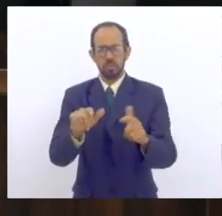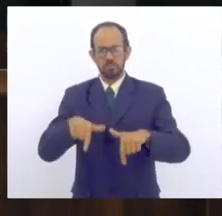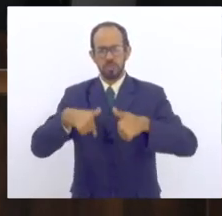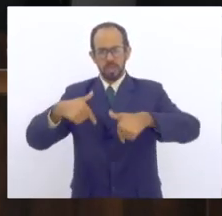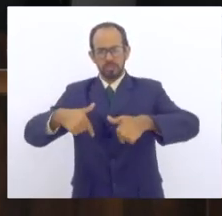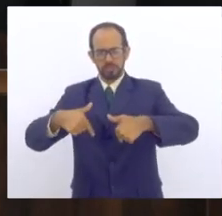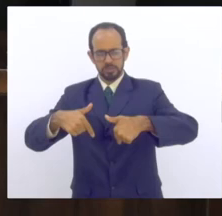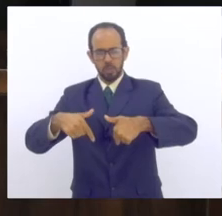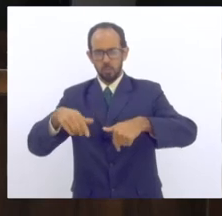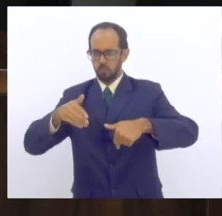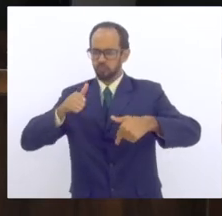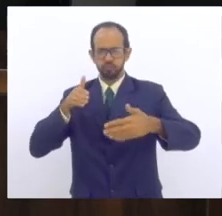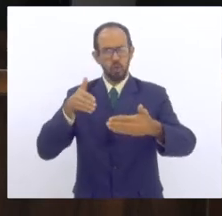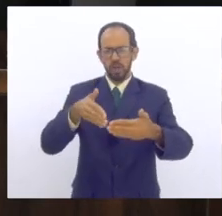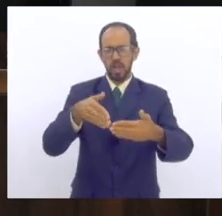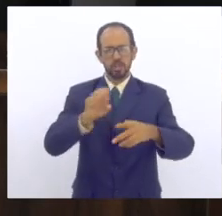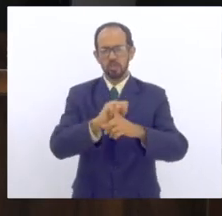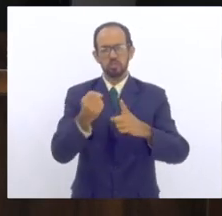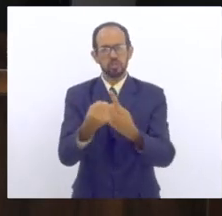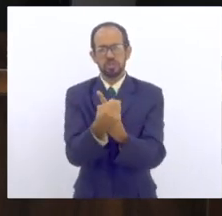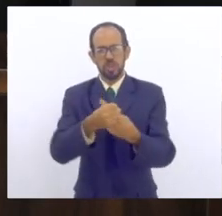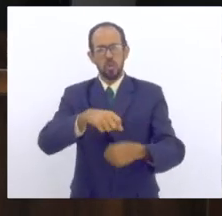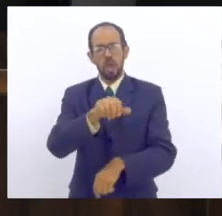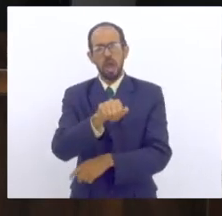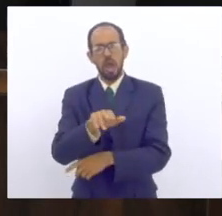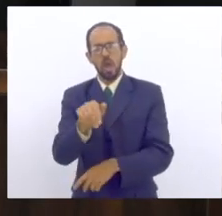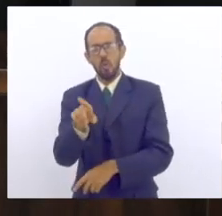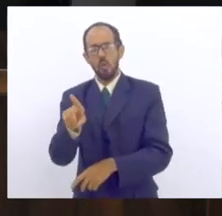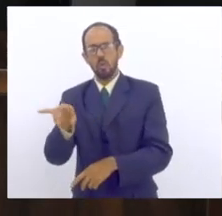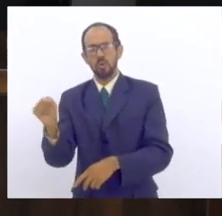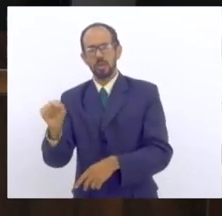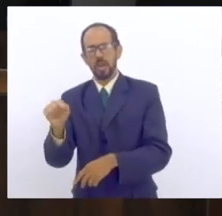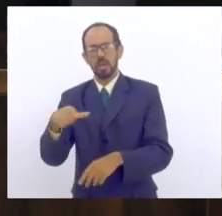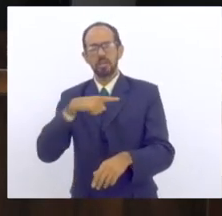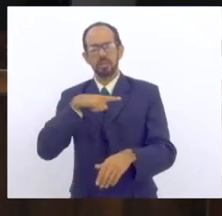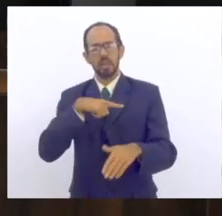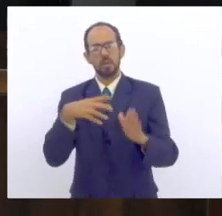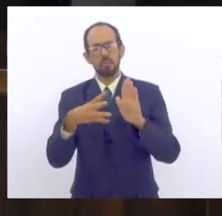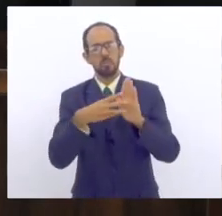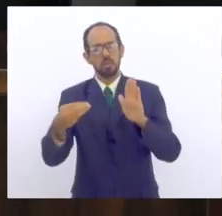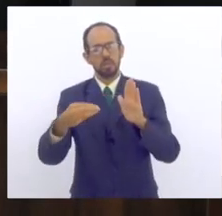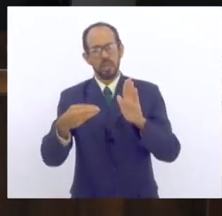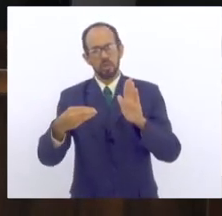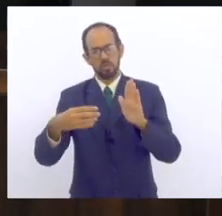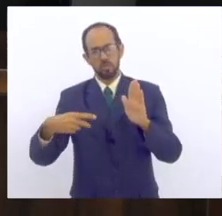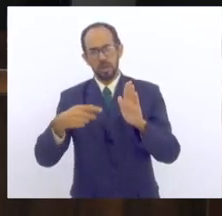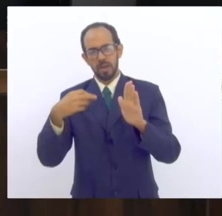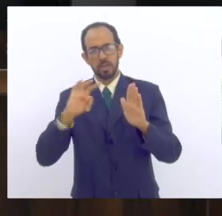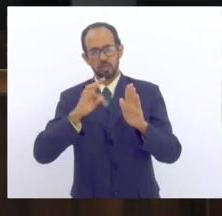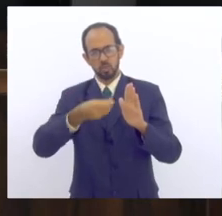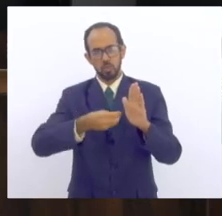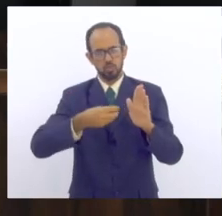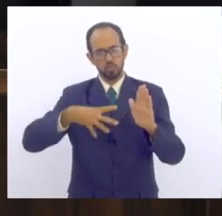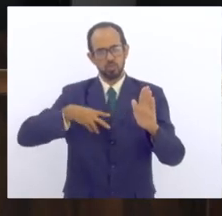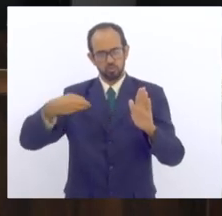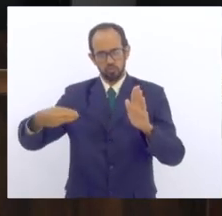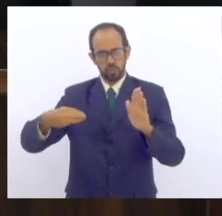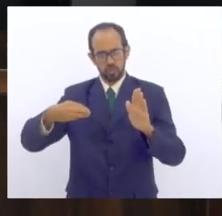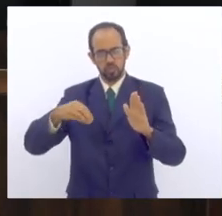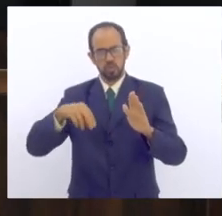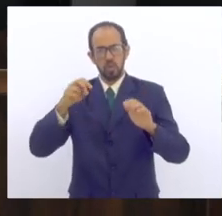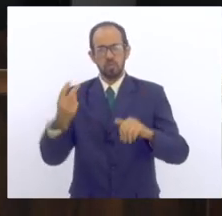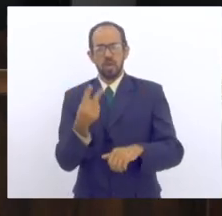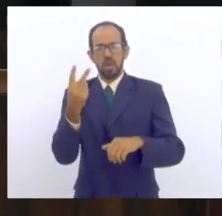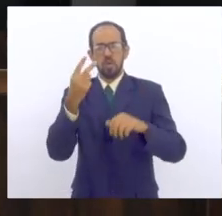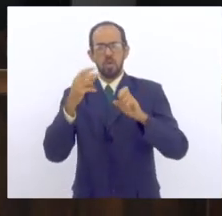voltada ao social Arruda deixou também honestimável exemplo aos seus filhos por meio de valores éticos e de